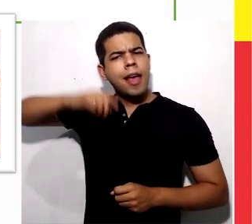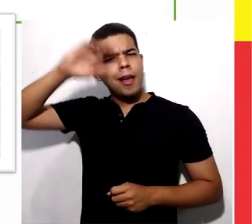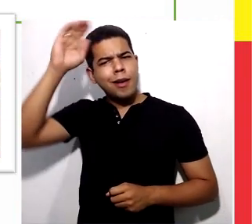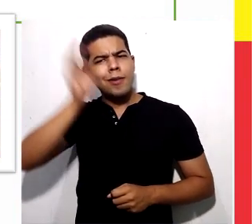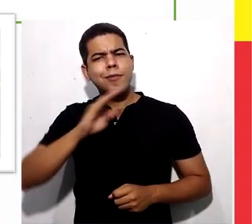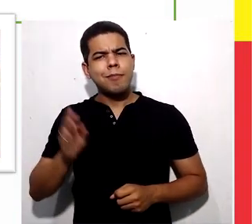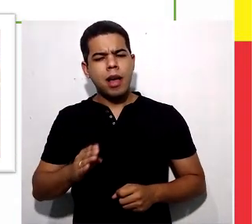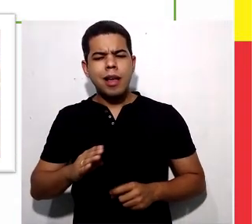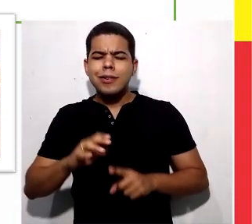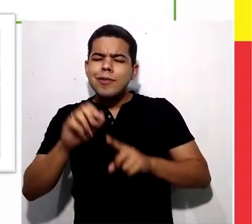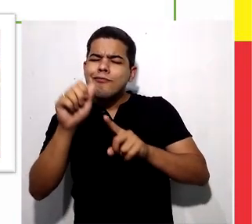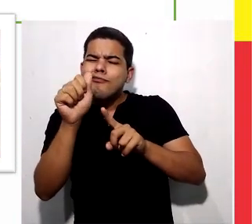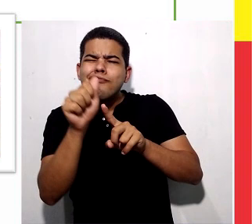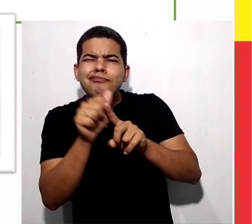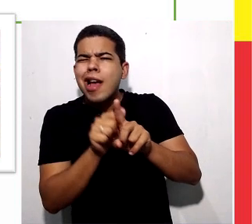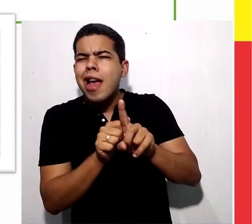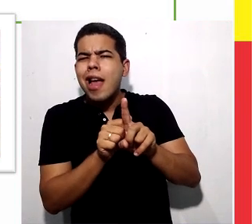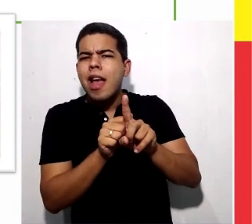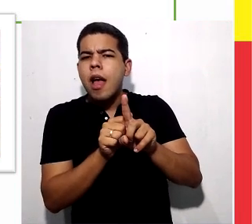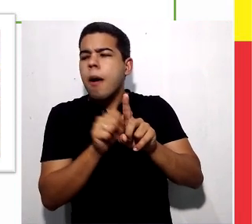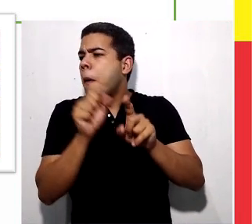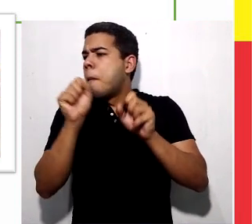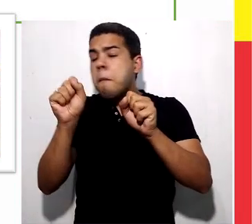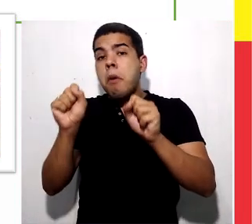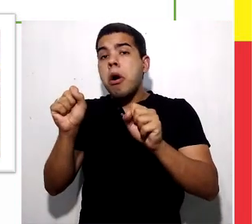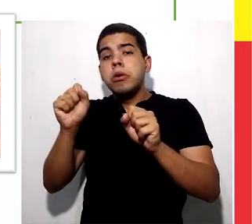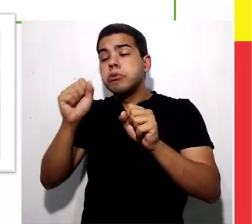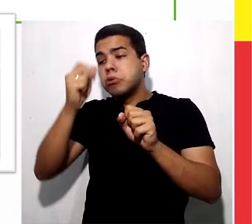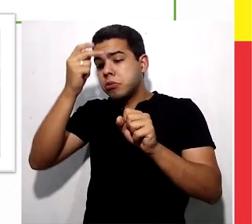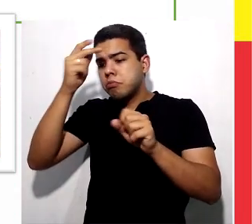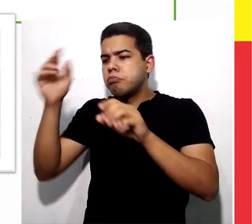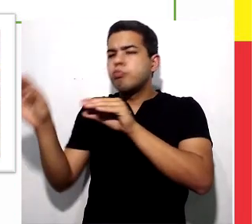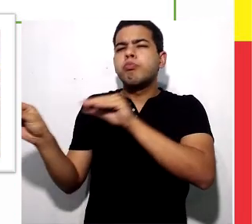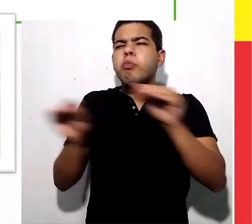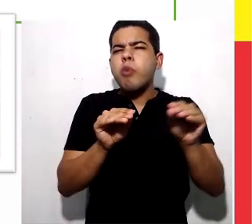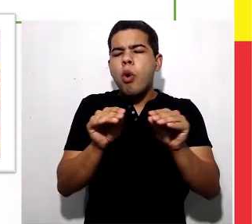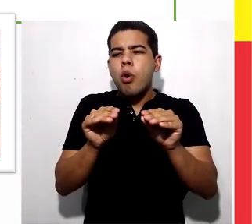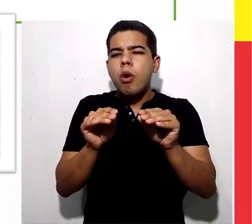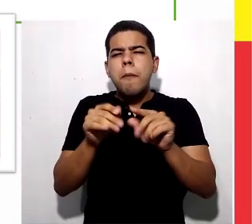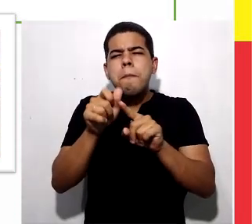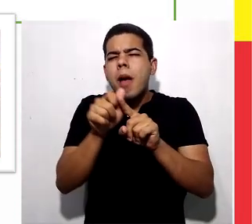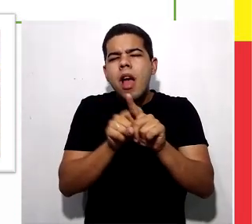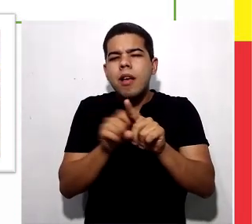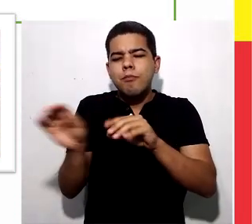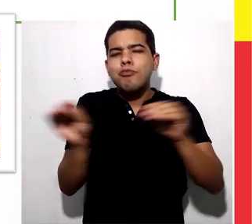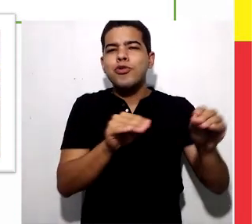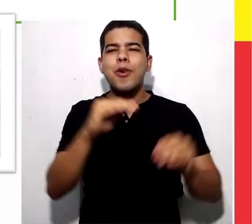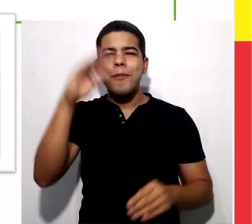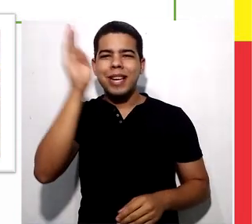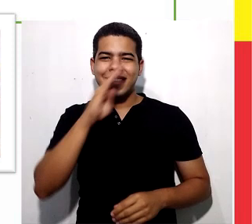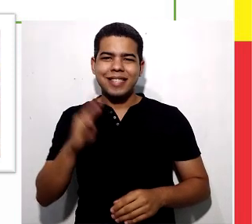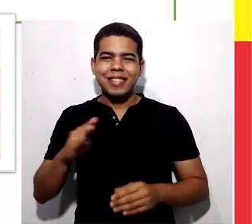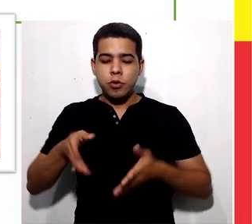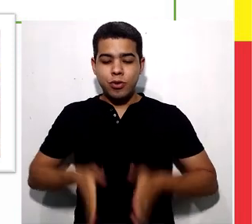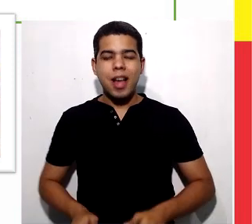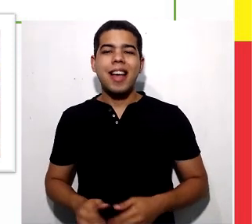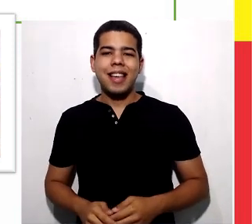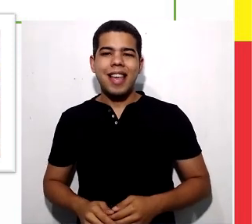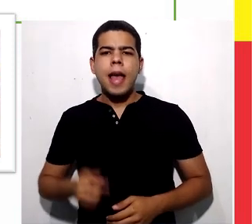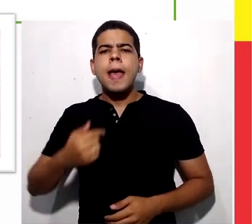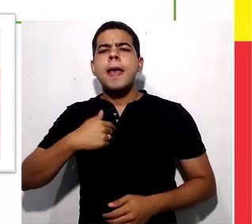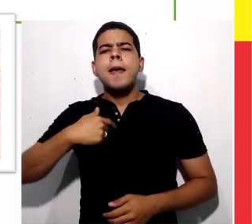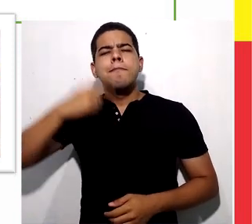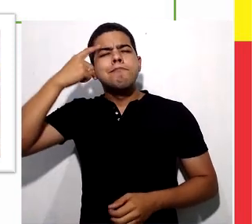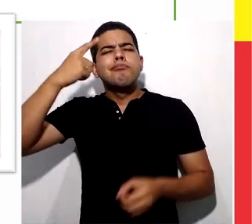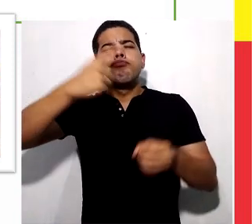por questão de meses, poderia ser brasileira nata. Fiz da língua portuguesa a minha vida interior. O meu pensamento